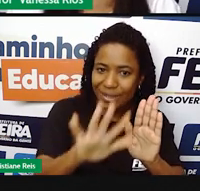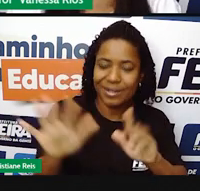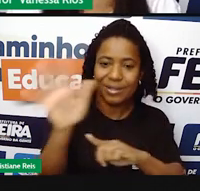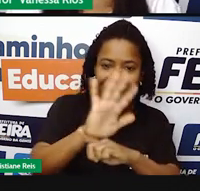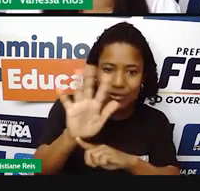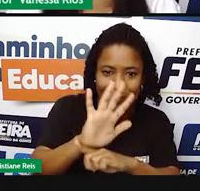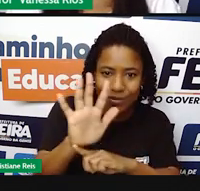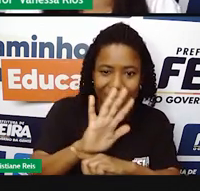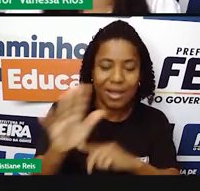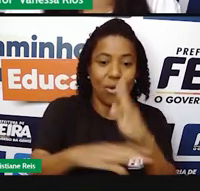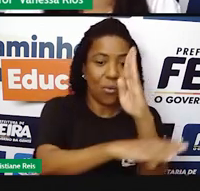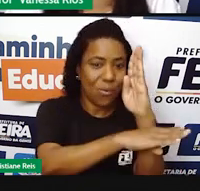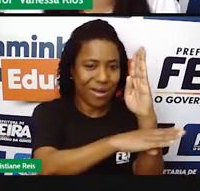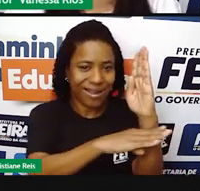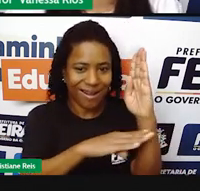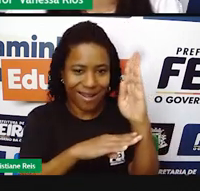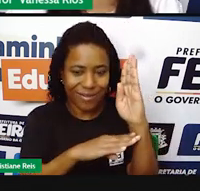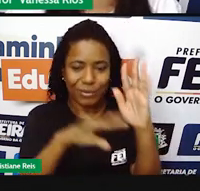gráficos,